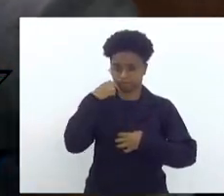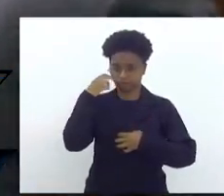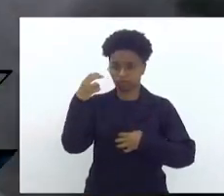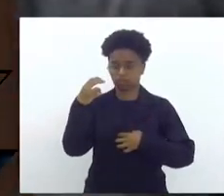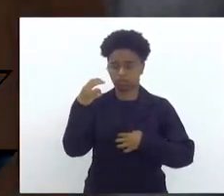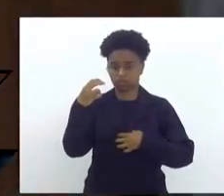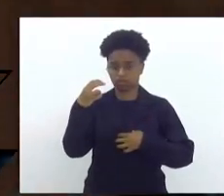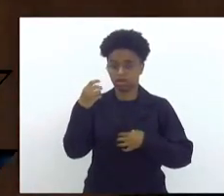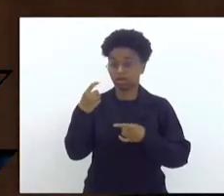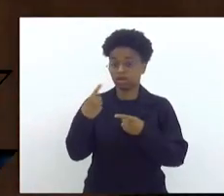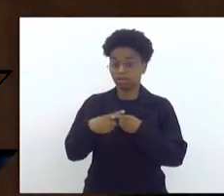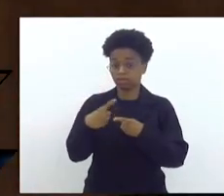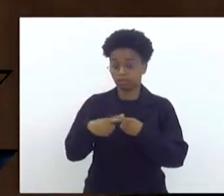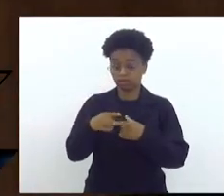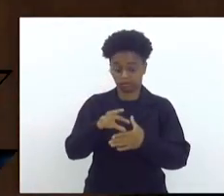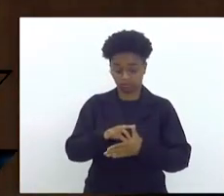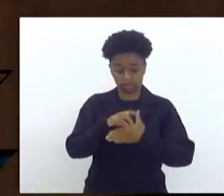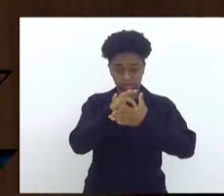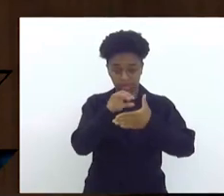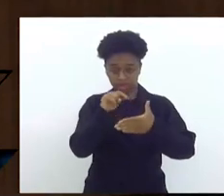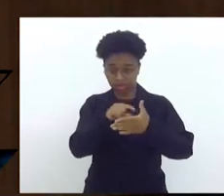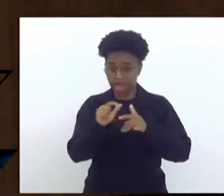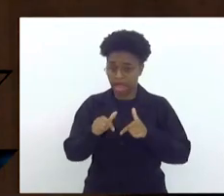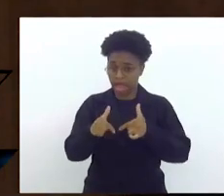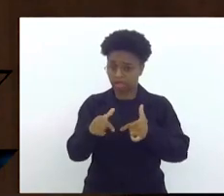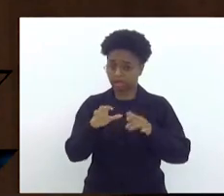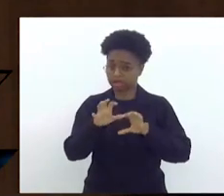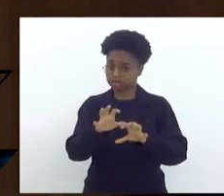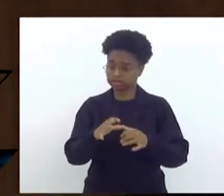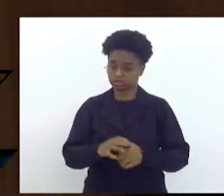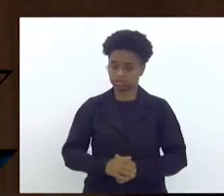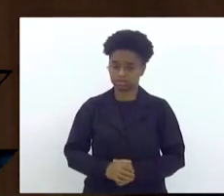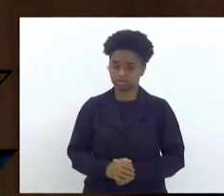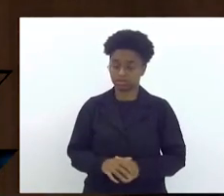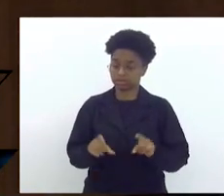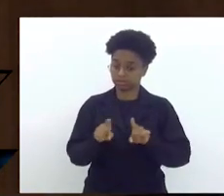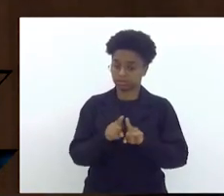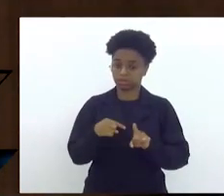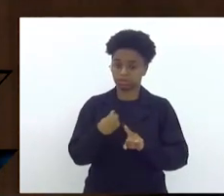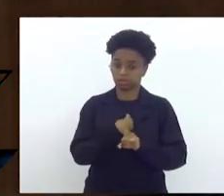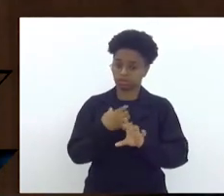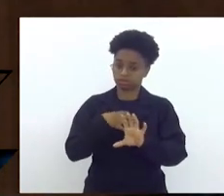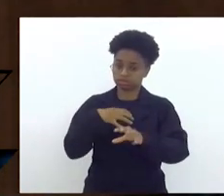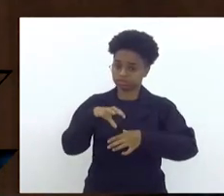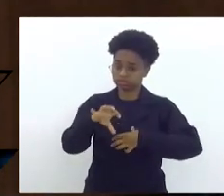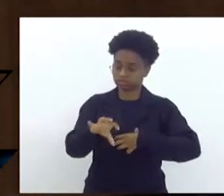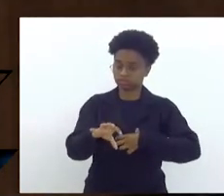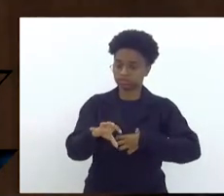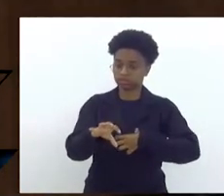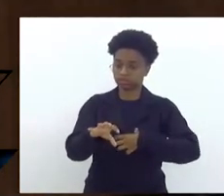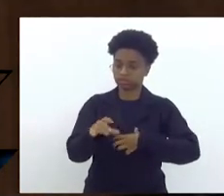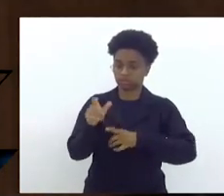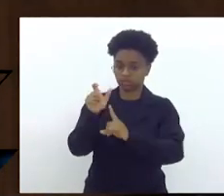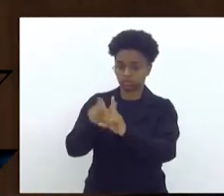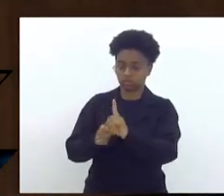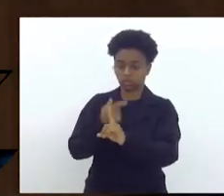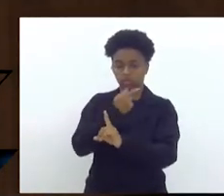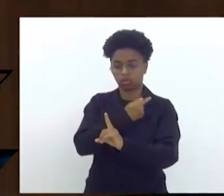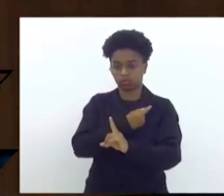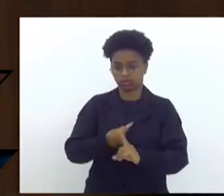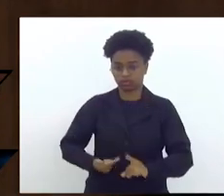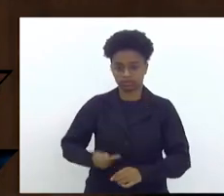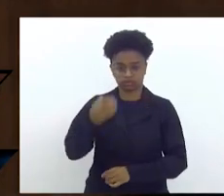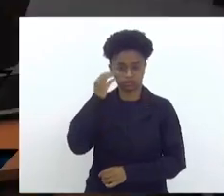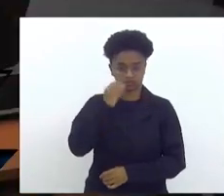porque o seu líder tem agido desta forma e a nossa solidariedade ao Governador Cláudio